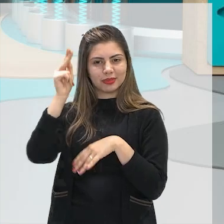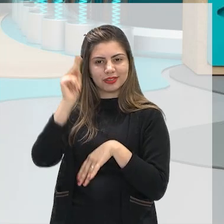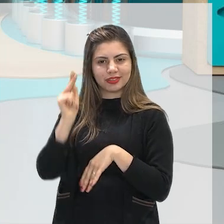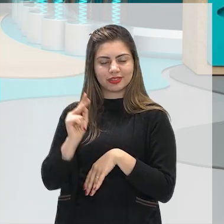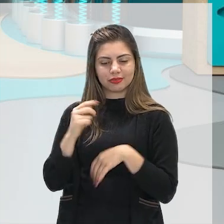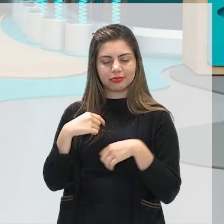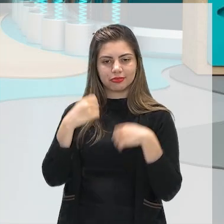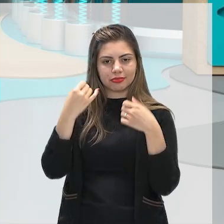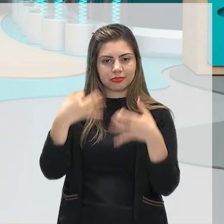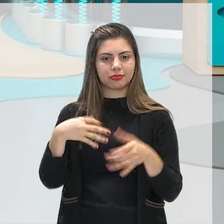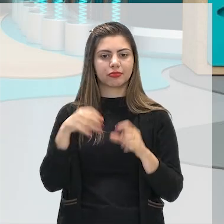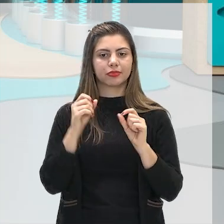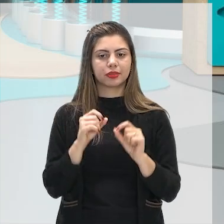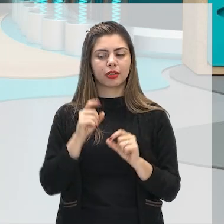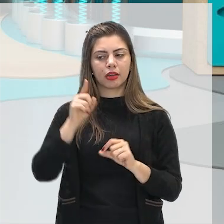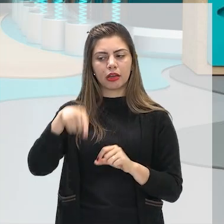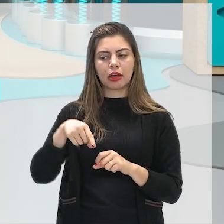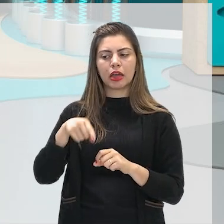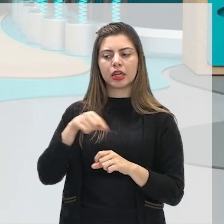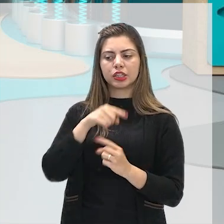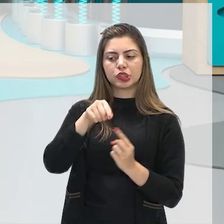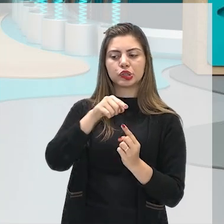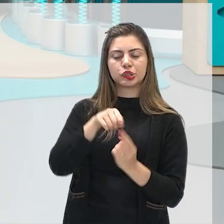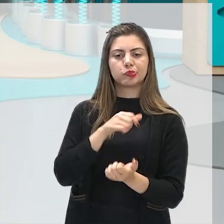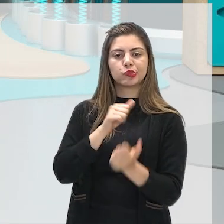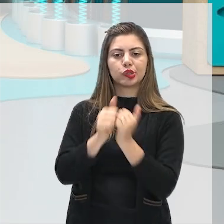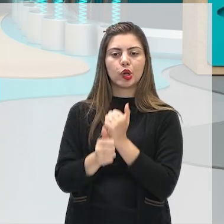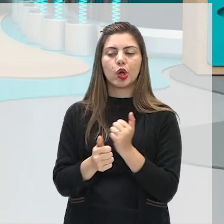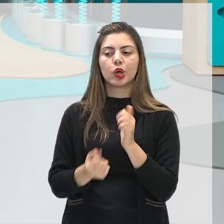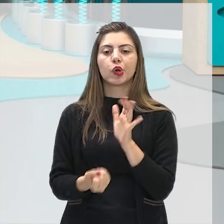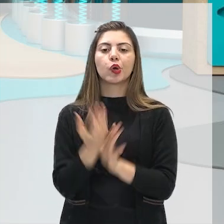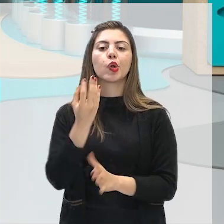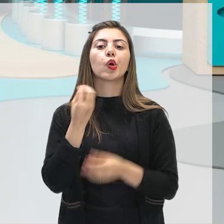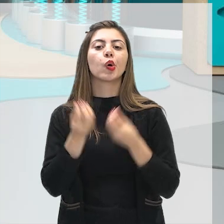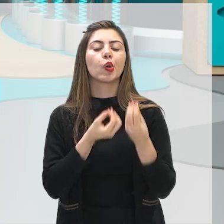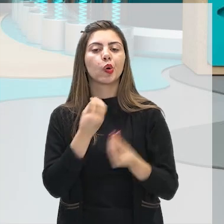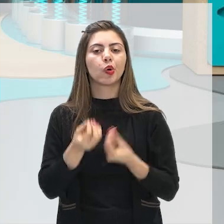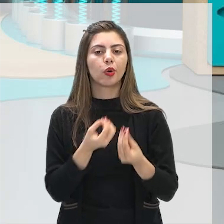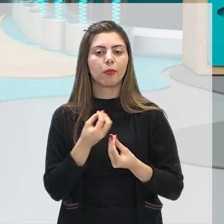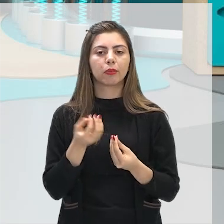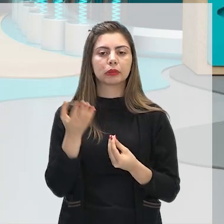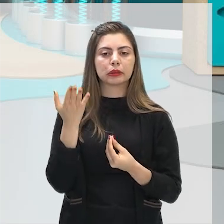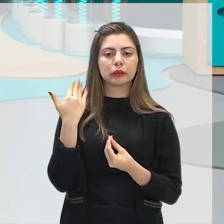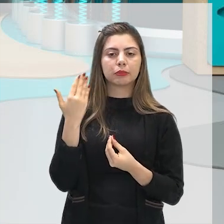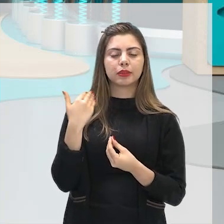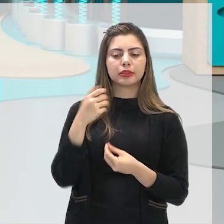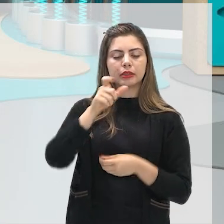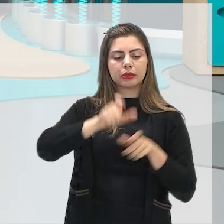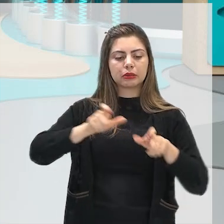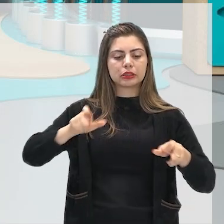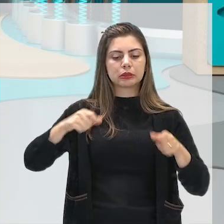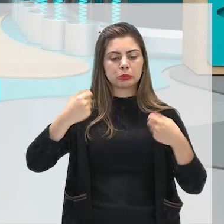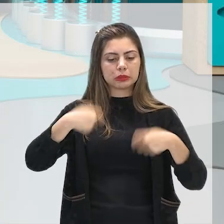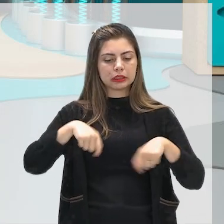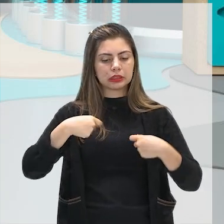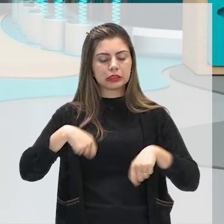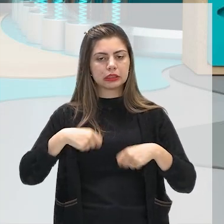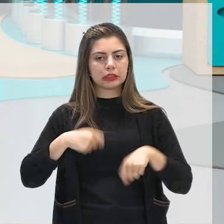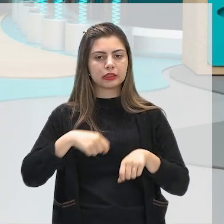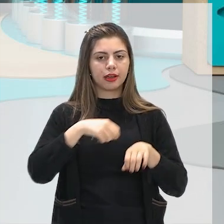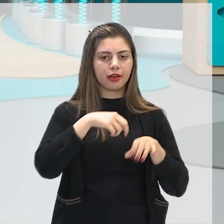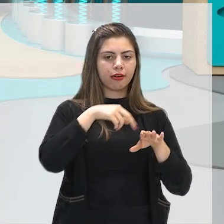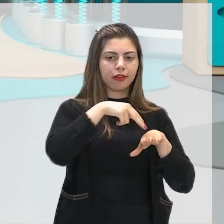Que essa modalidade, ela surgiu a partir da necessidade, né, que os surfistas tinham de